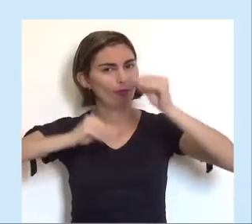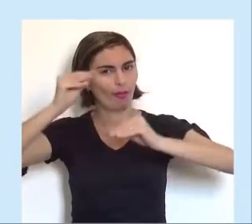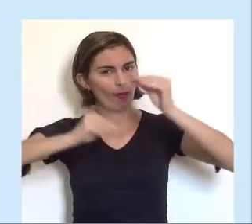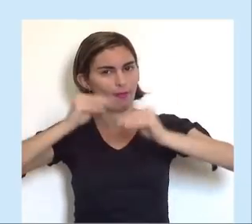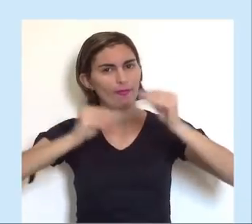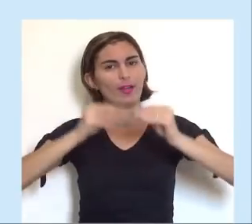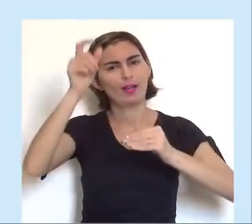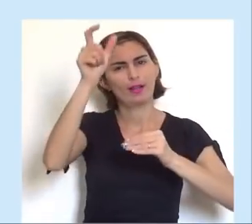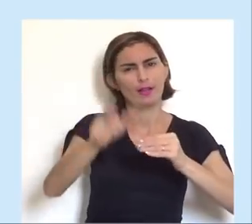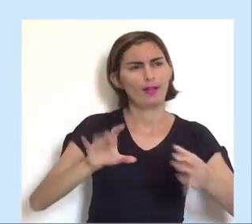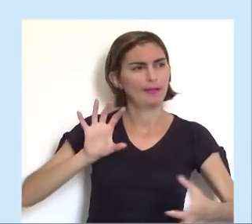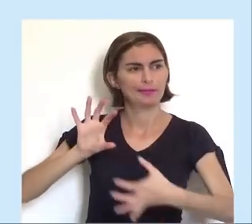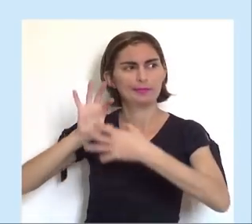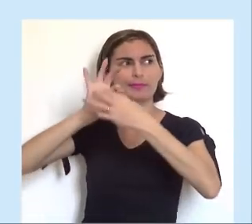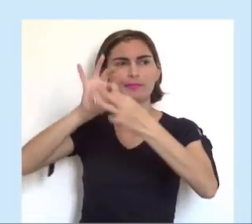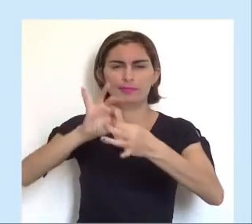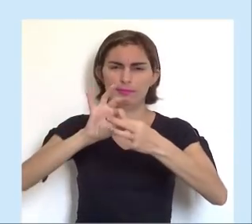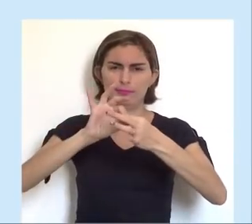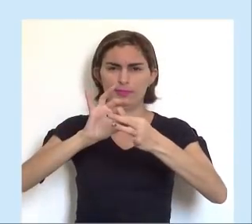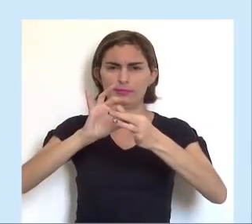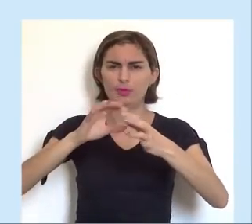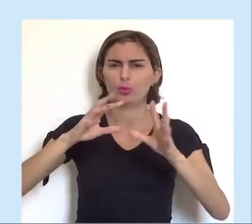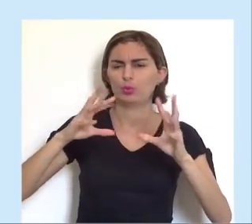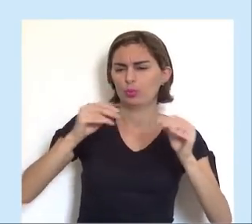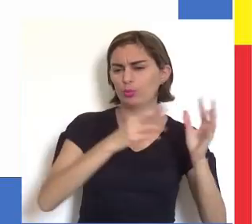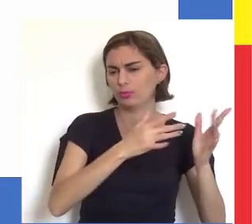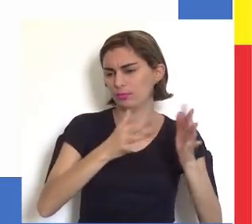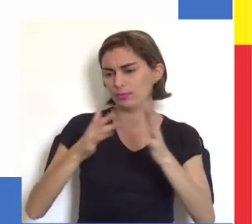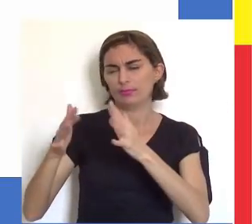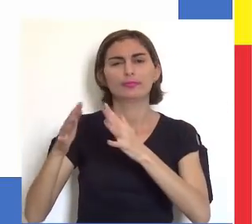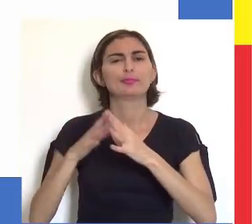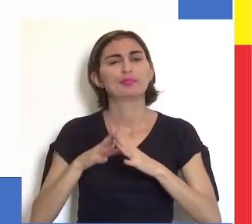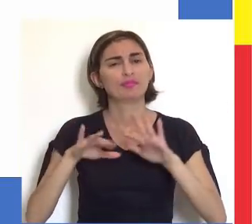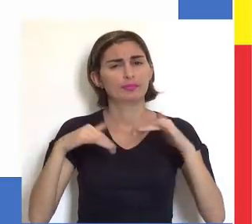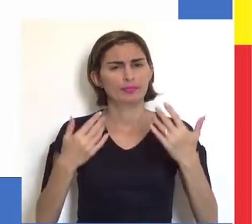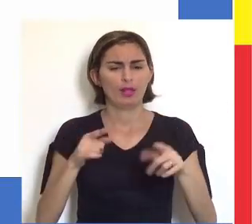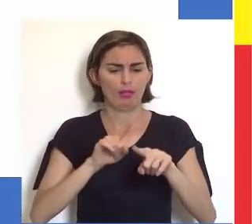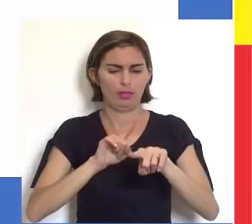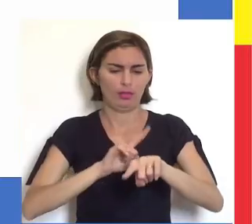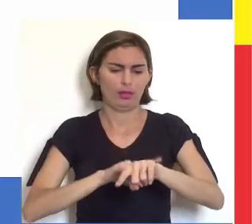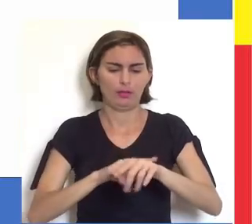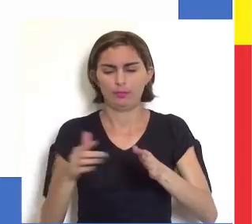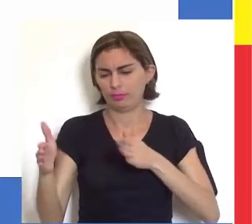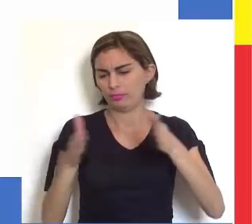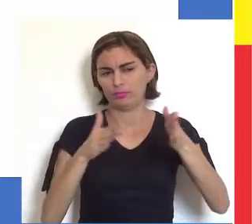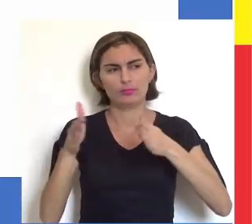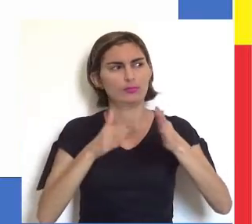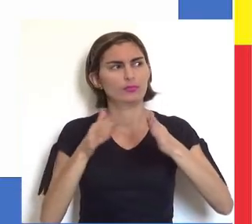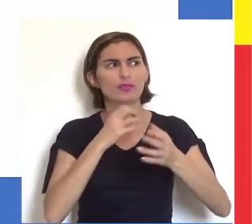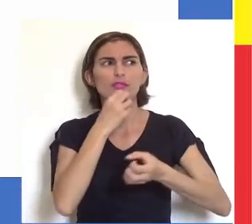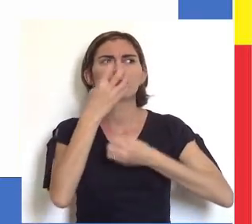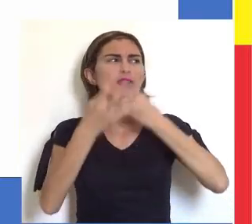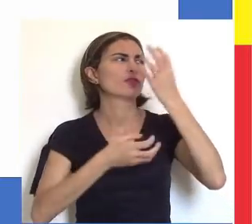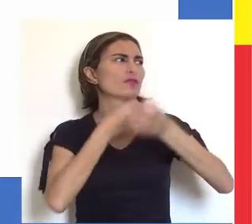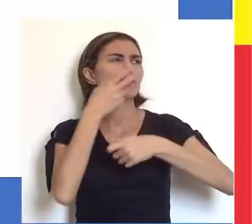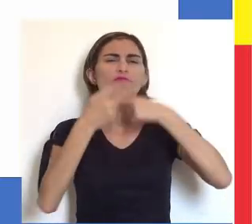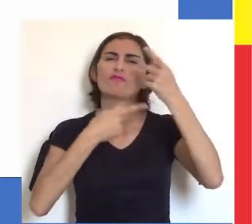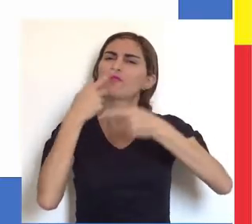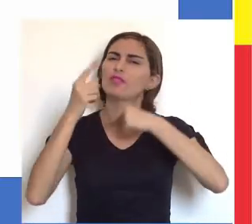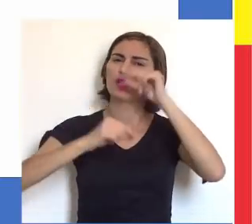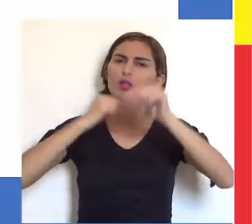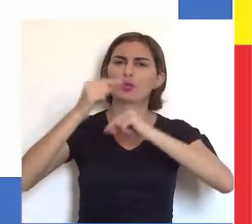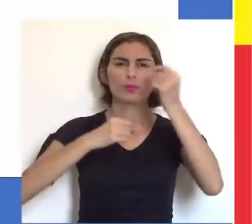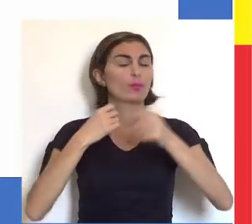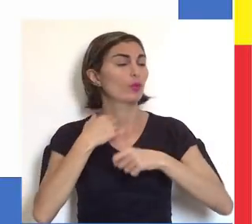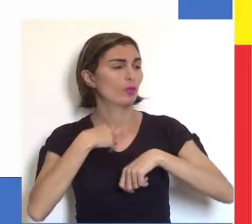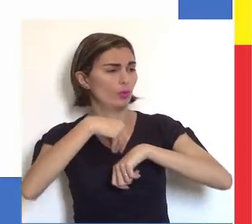personagem é o elo principal, leitor, enredo. O tempo e o espaço da narrativa, a gente já falou um pouquinho sobre eles, e eu trouxe